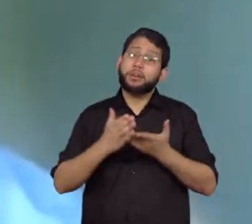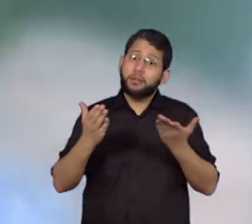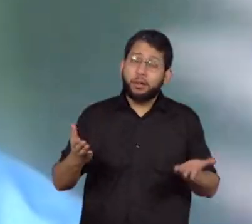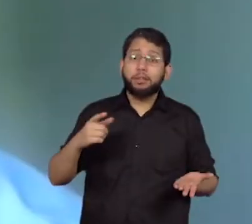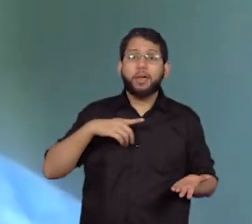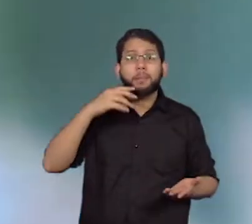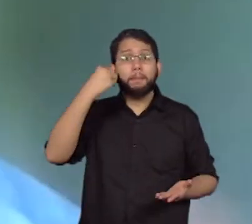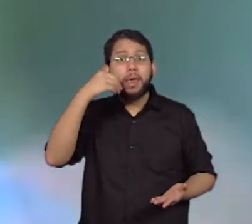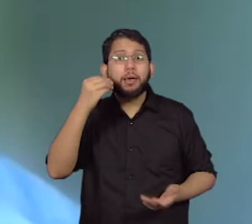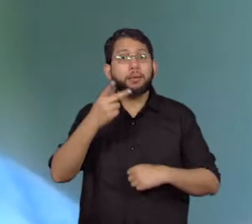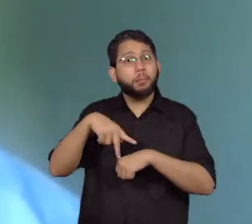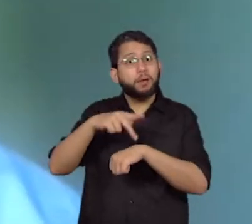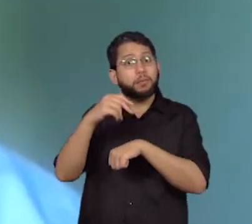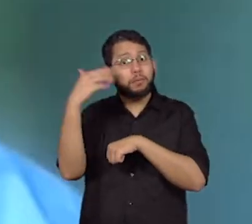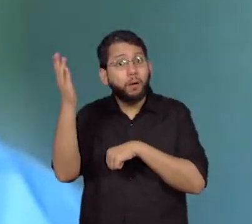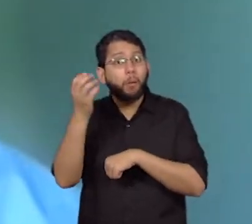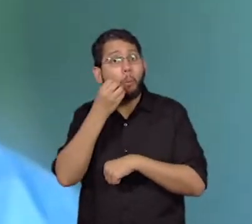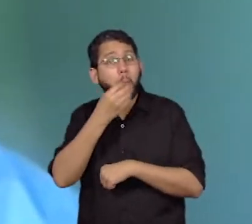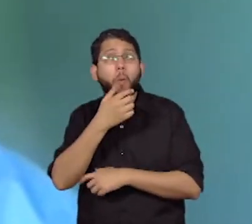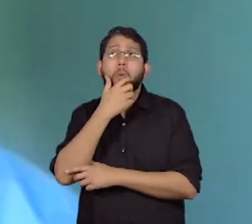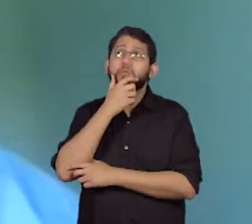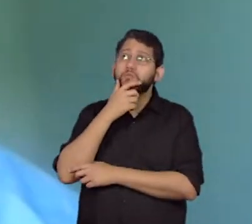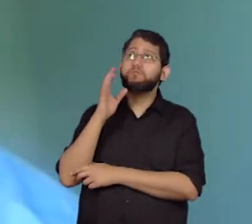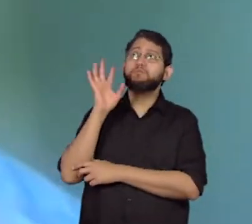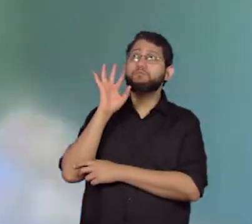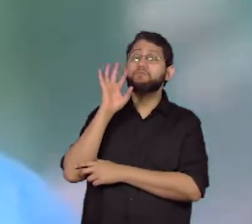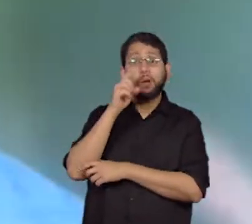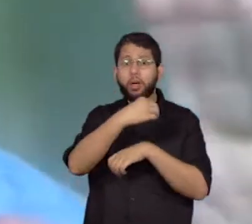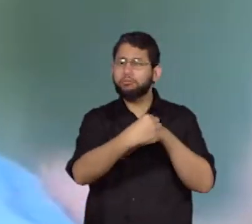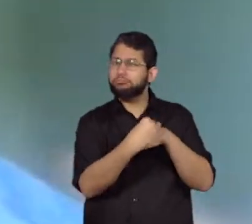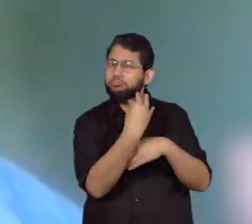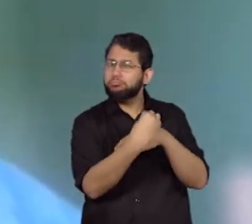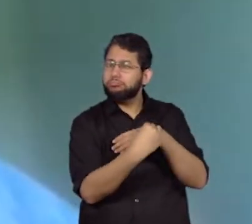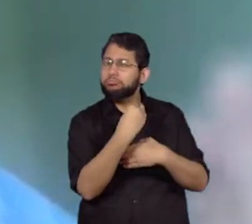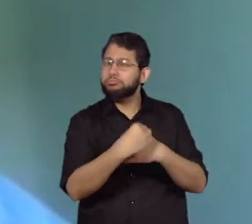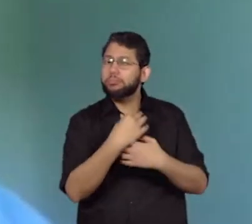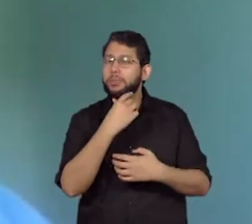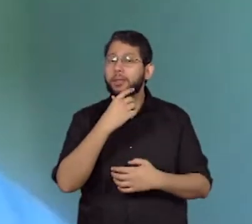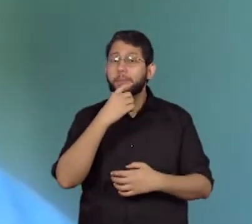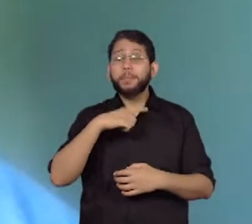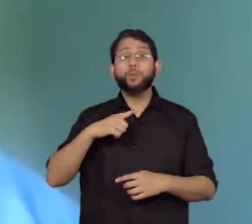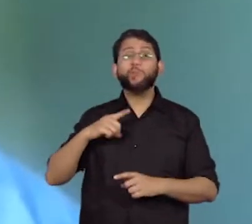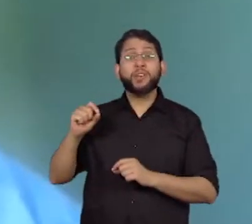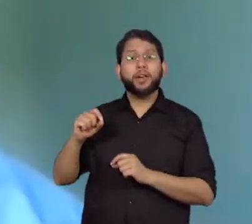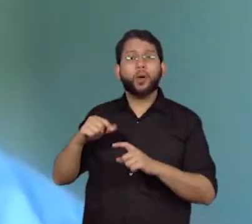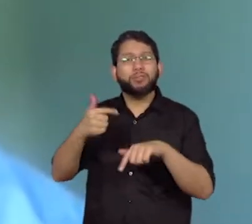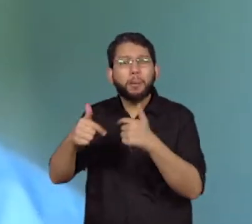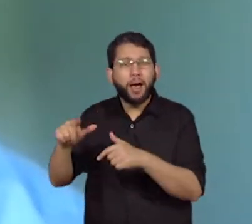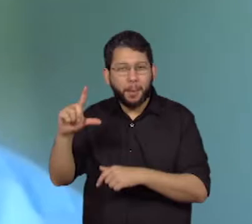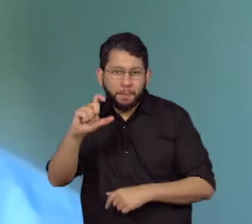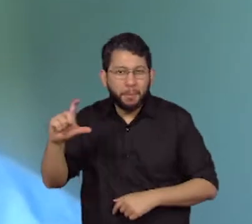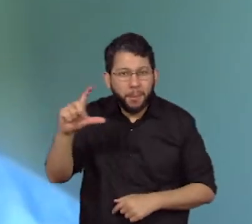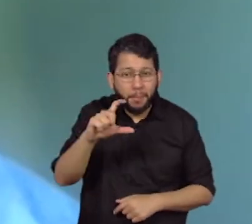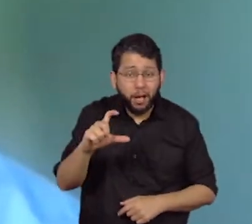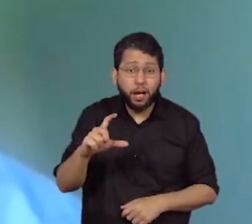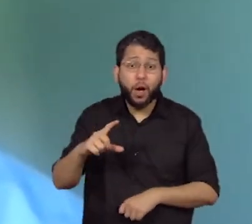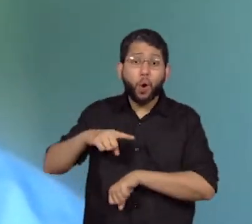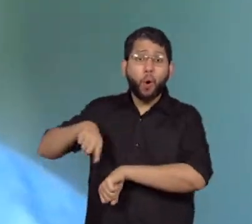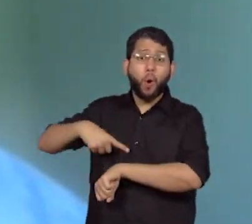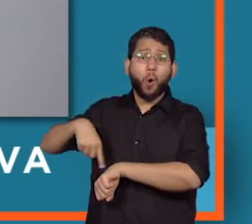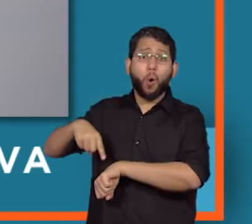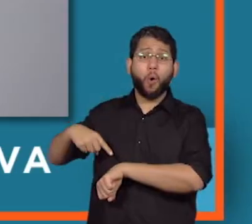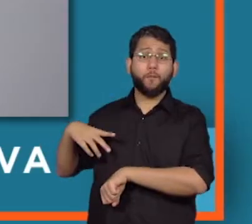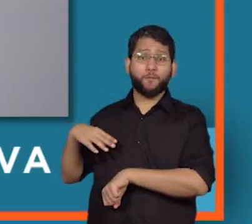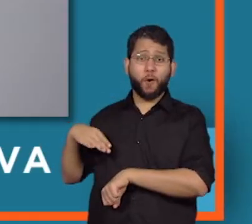experiência internacional pode ser bacana, bati um papo. Aí eu tinha aquele monte de folga que eu acumulei fazendo paparazzi, aí eu cheguei